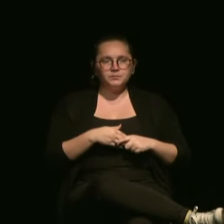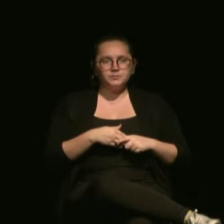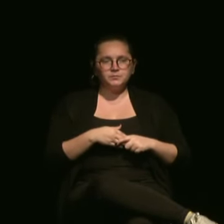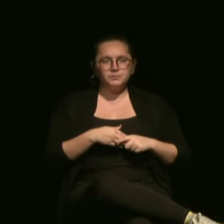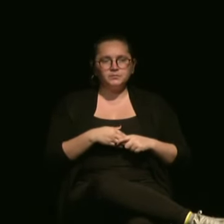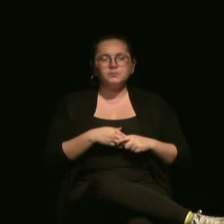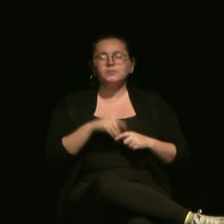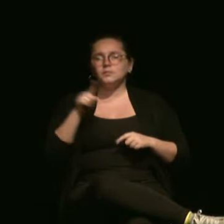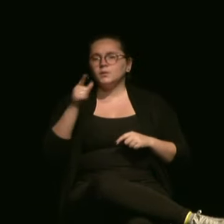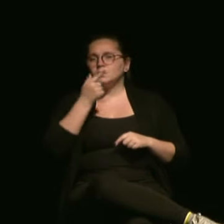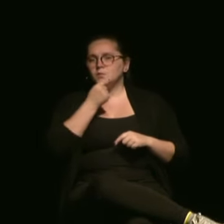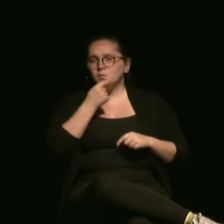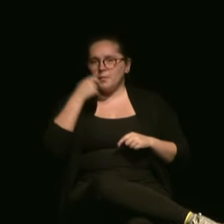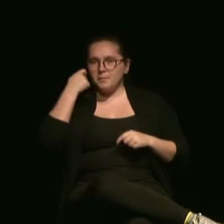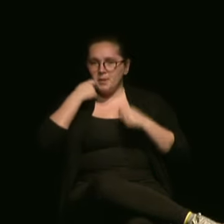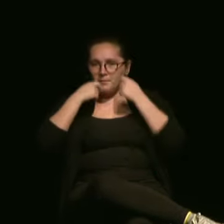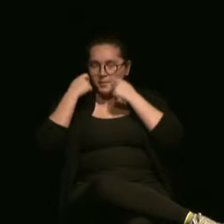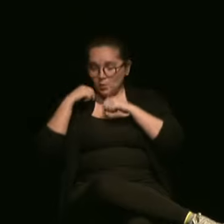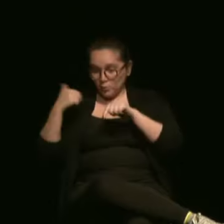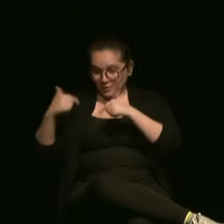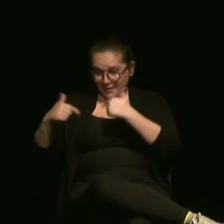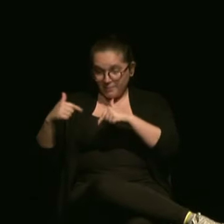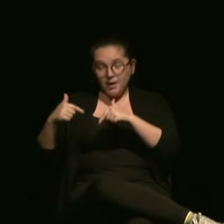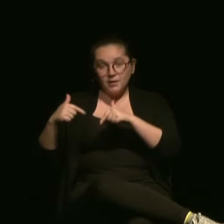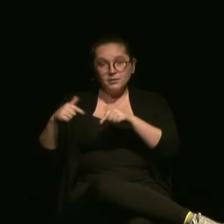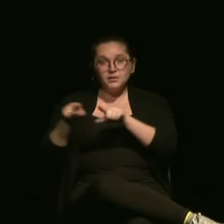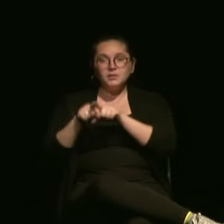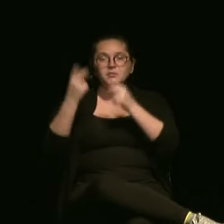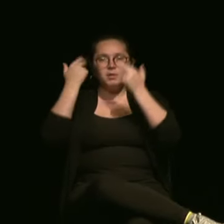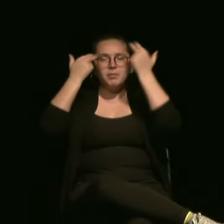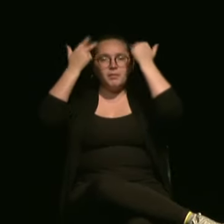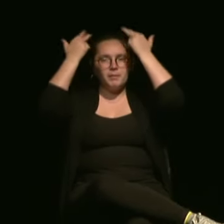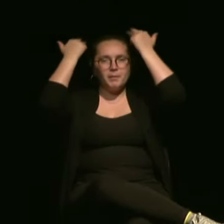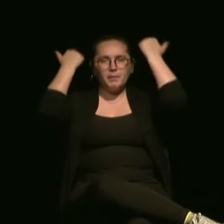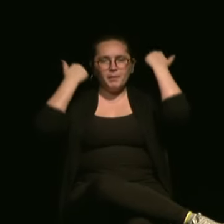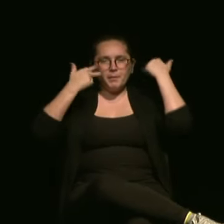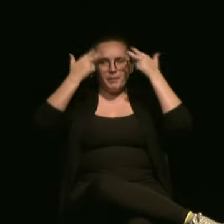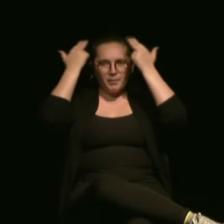enquanto o barbeiro trabalha e corta o cabelo